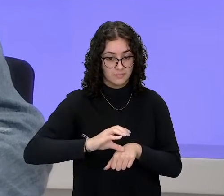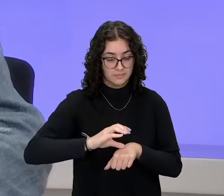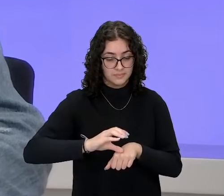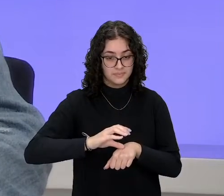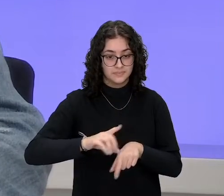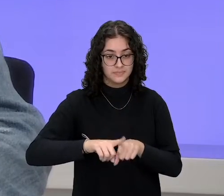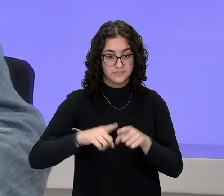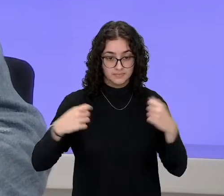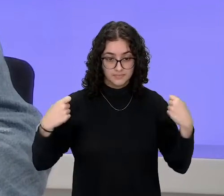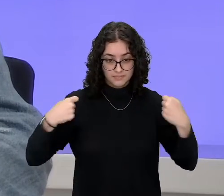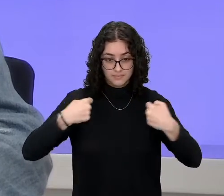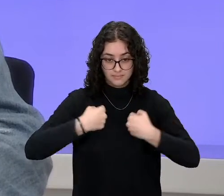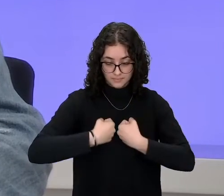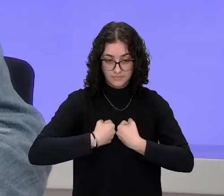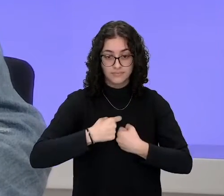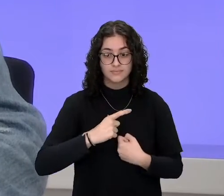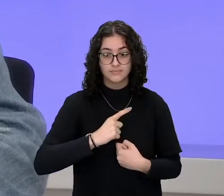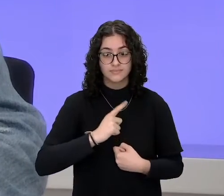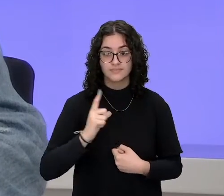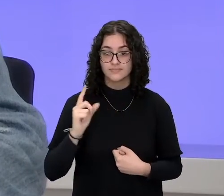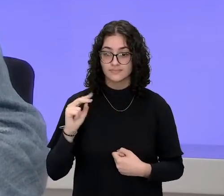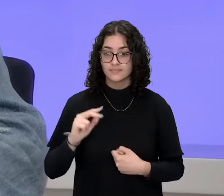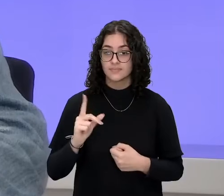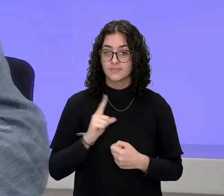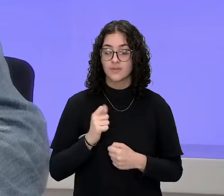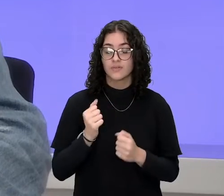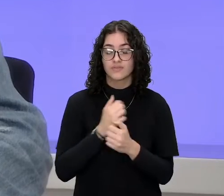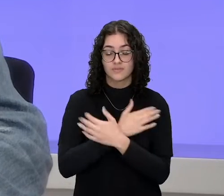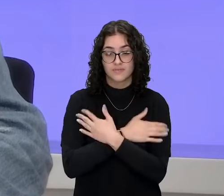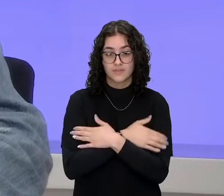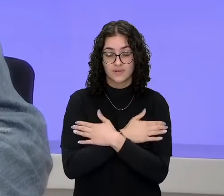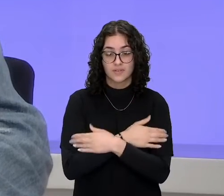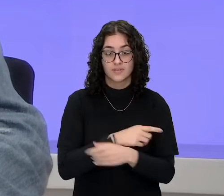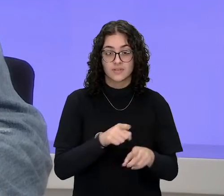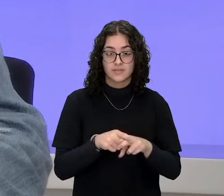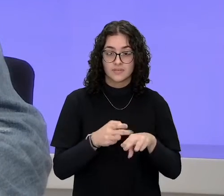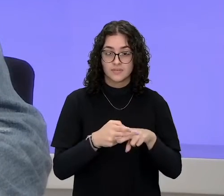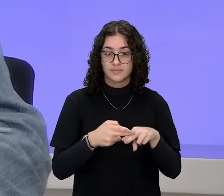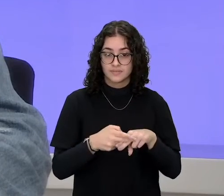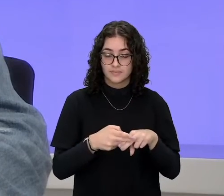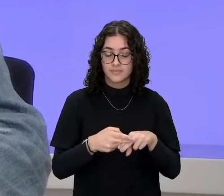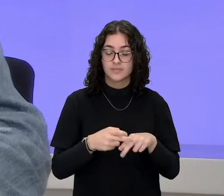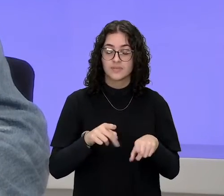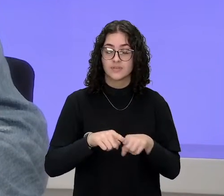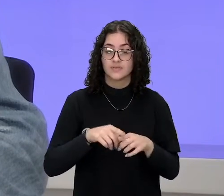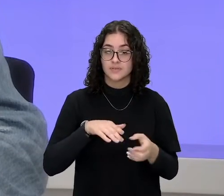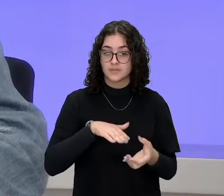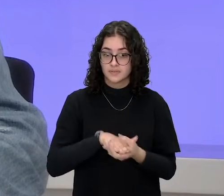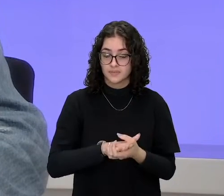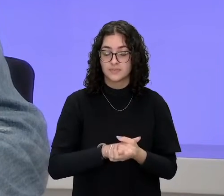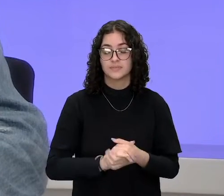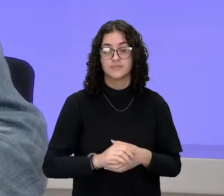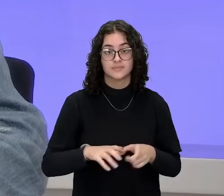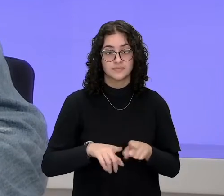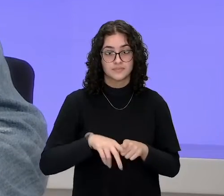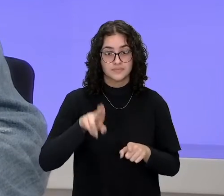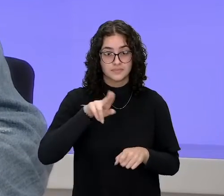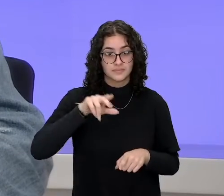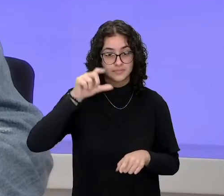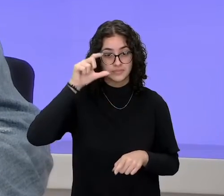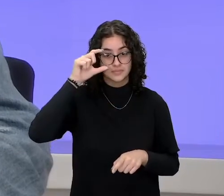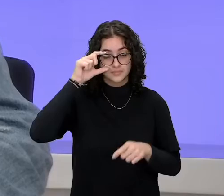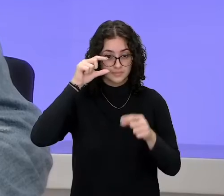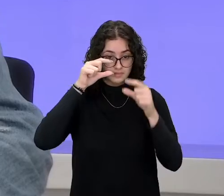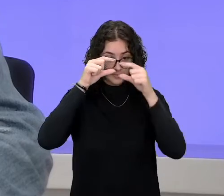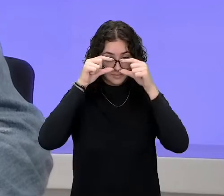uma jaqueta jeans por cima, que hoje está friozinho, calça jeans e tênis. Também uso óculos no